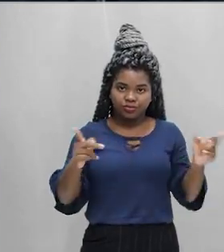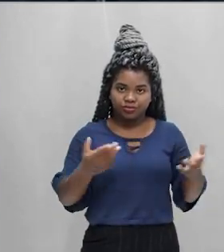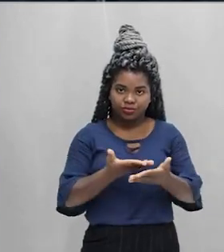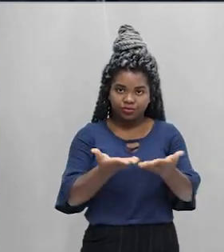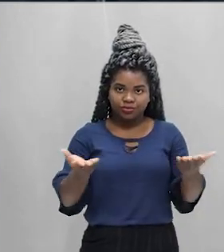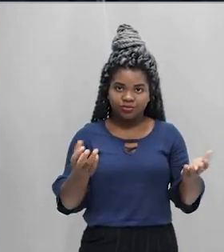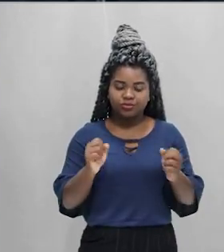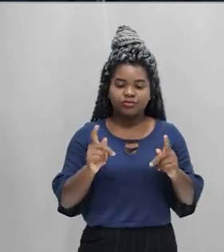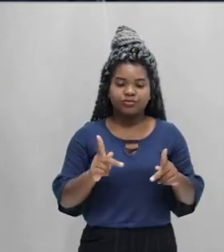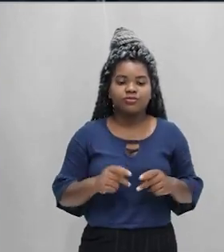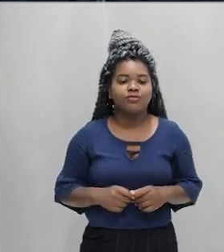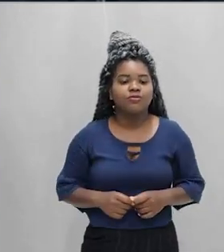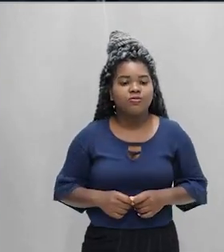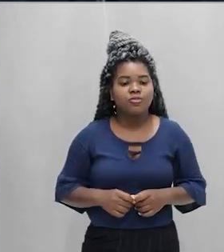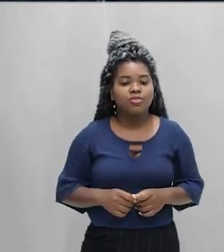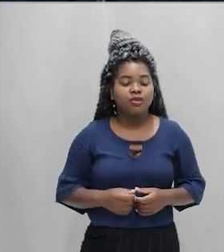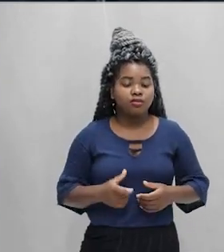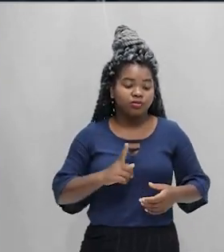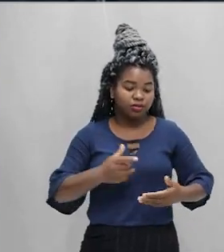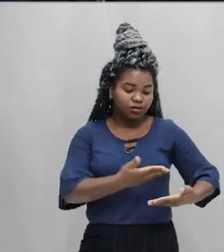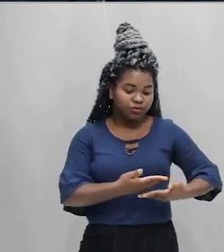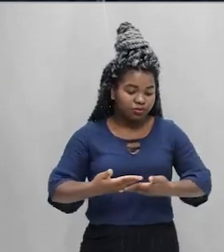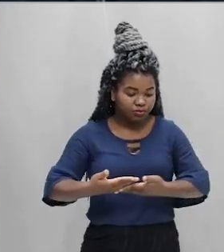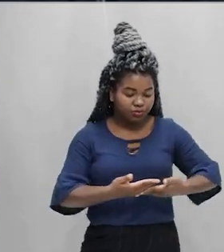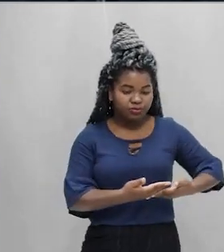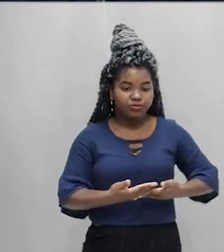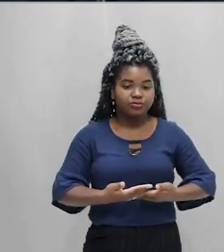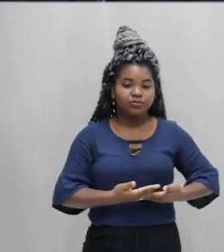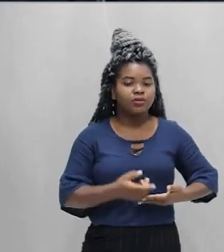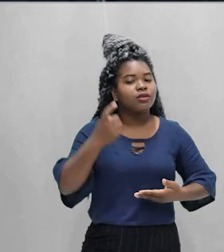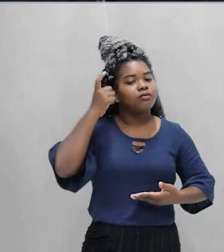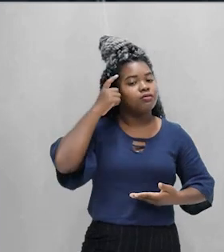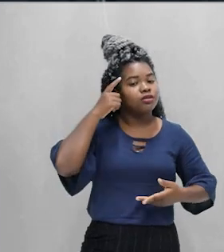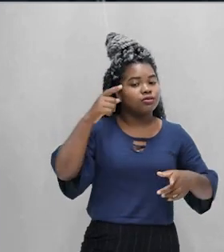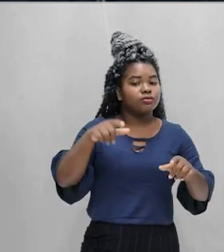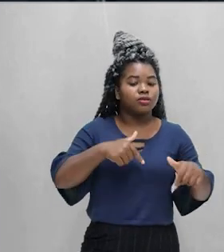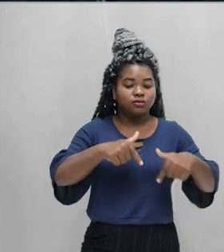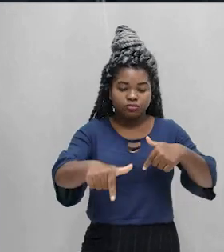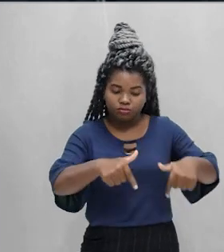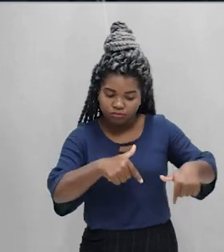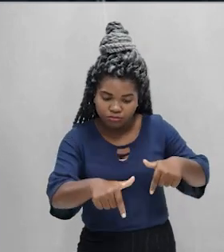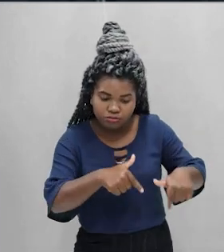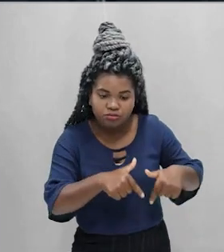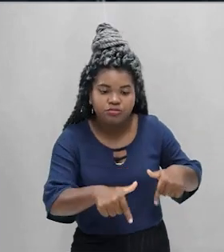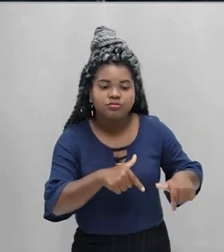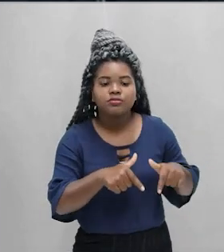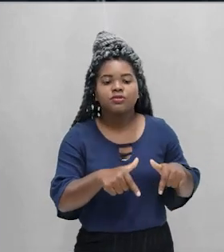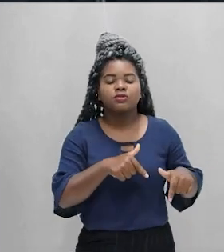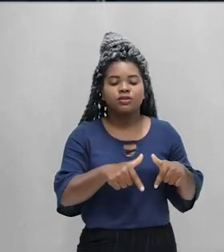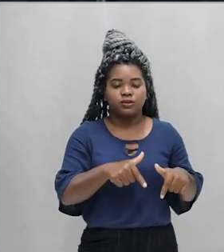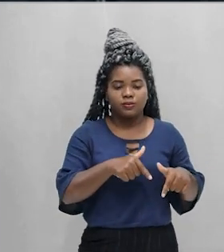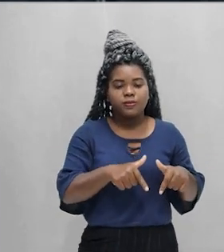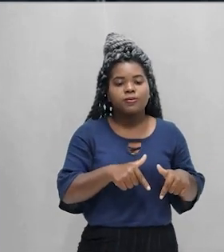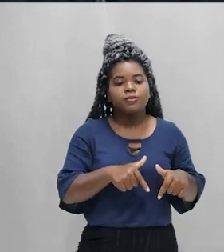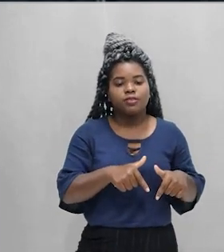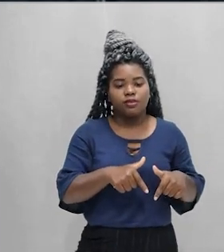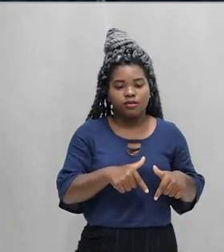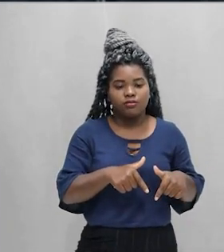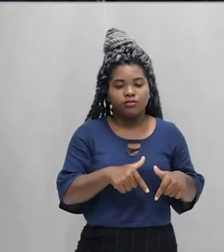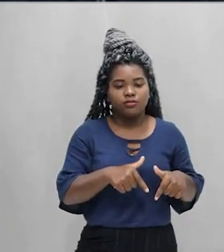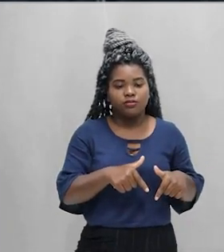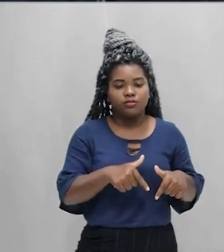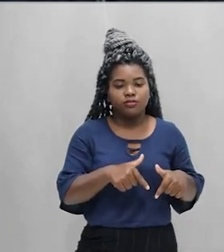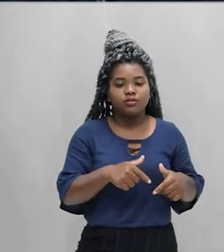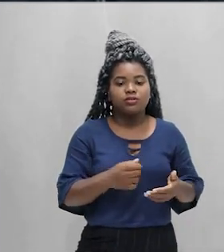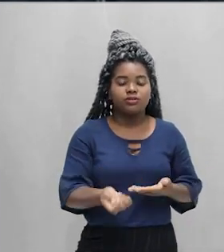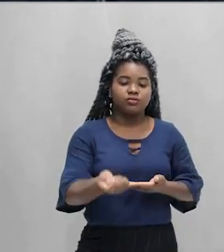como ela tem um bebê, obviamente ela trabalhou nessa atividade aí de ceifa e ali estava